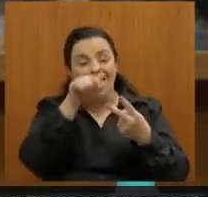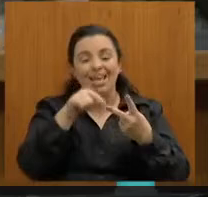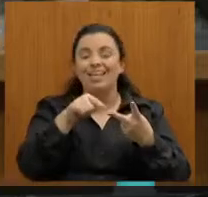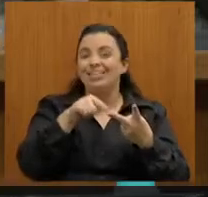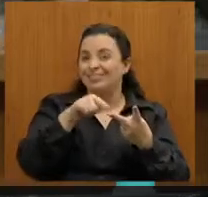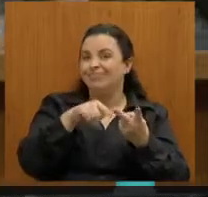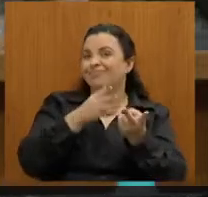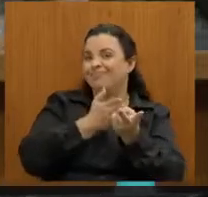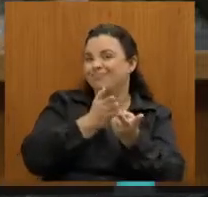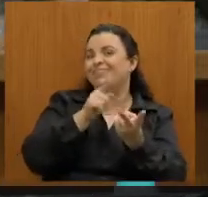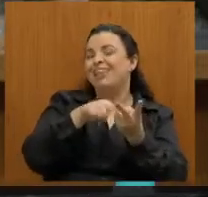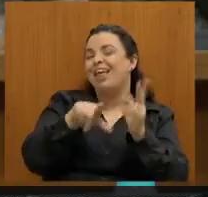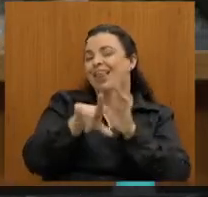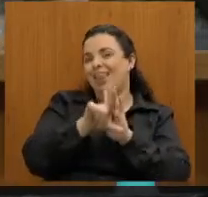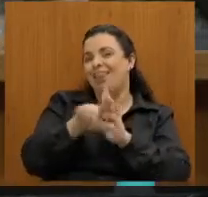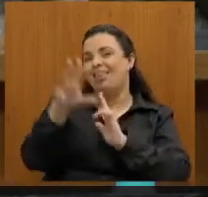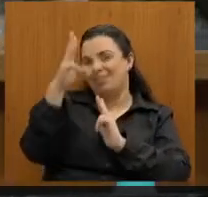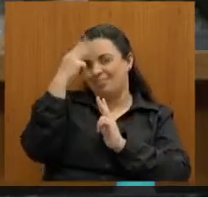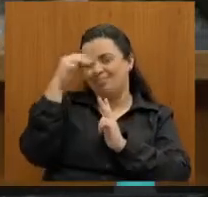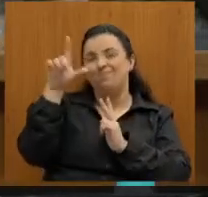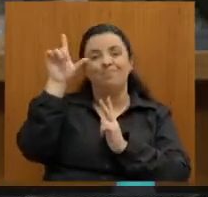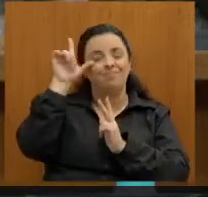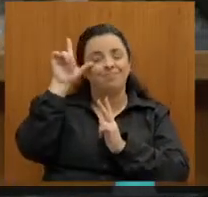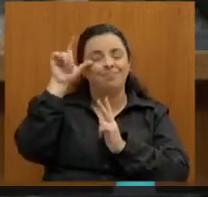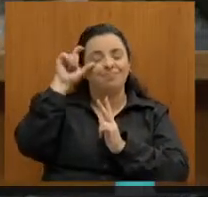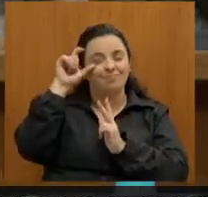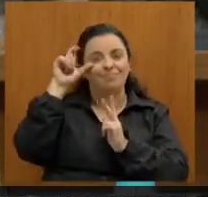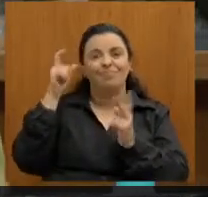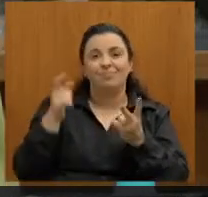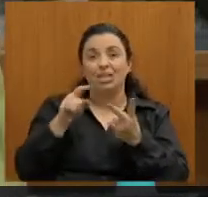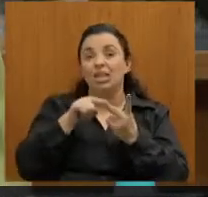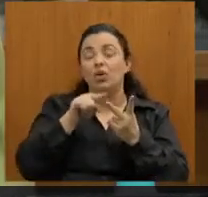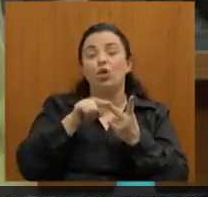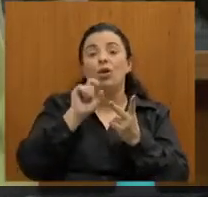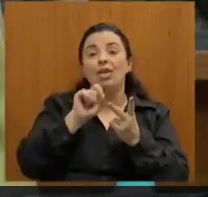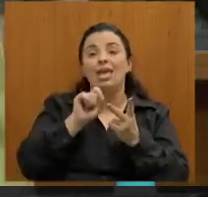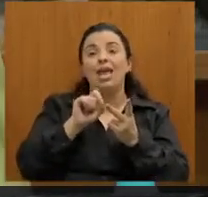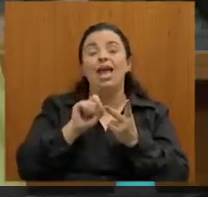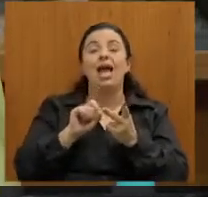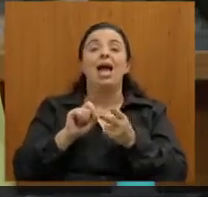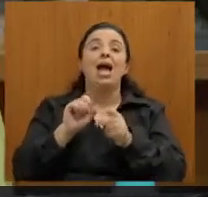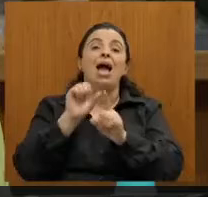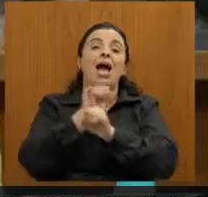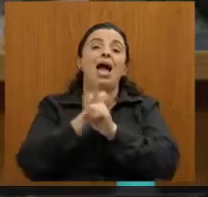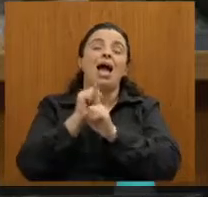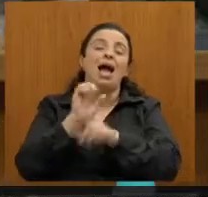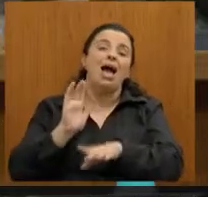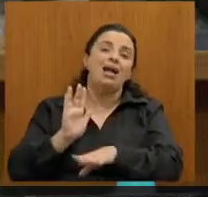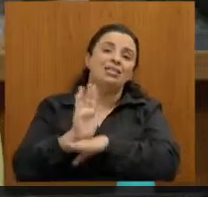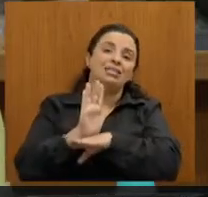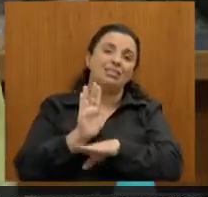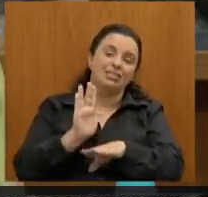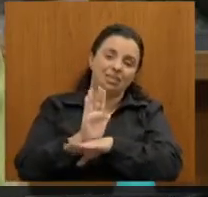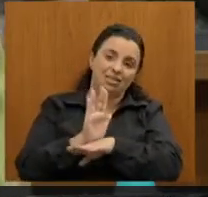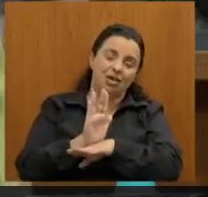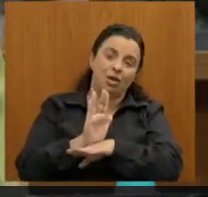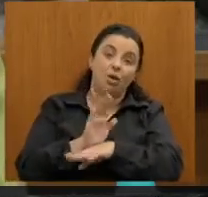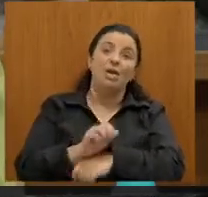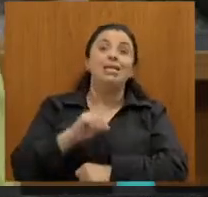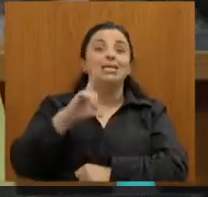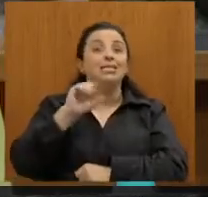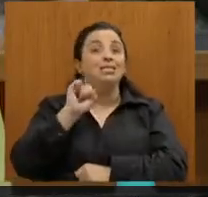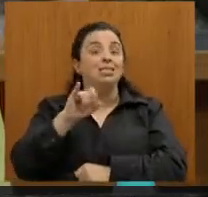o viés assistencial quando temos deputada Ana Paula um projeto de lei